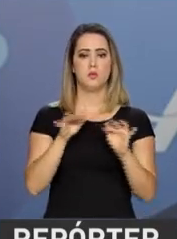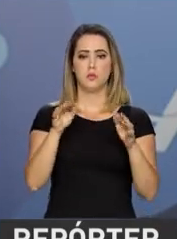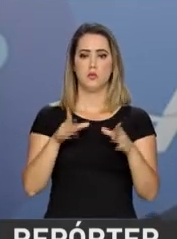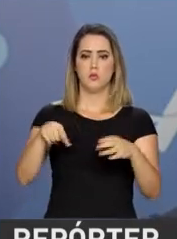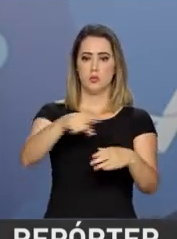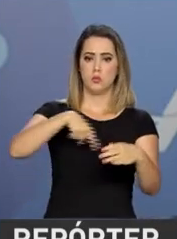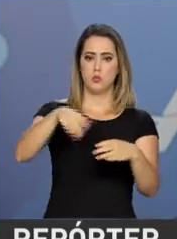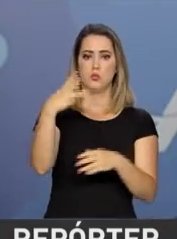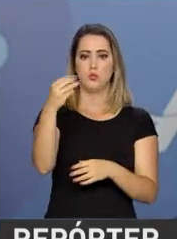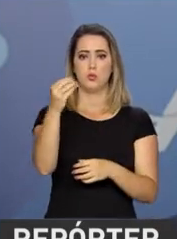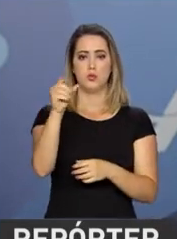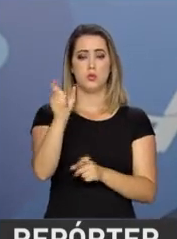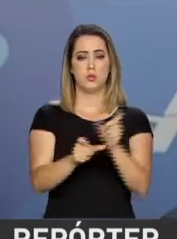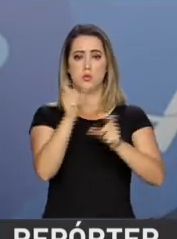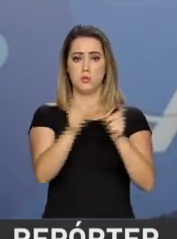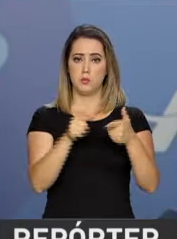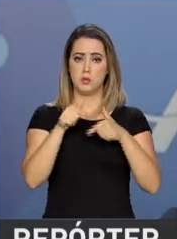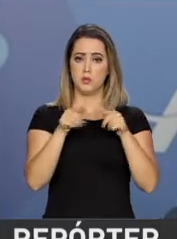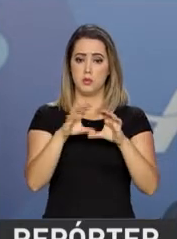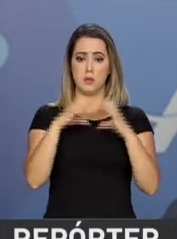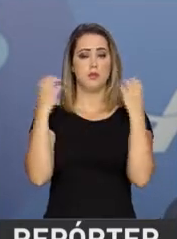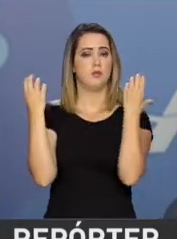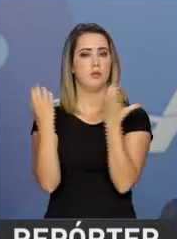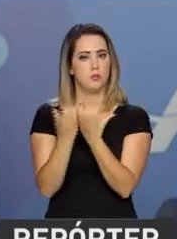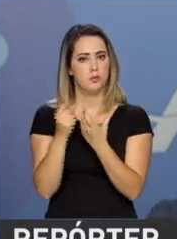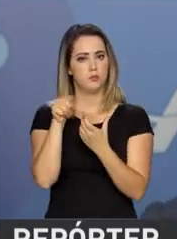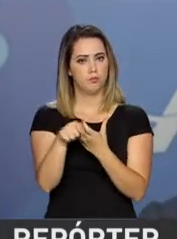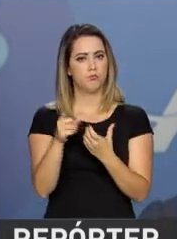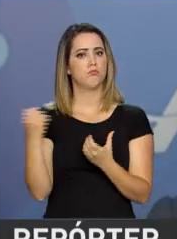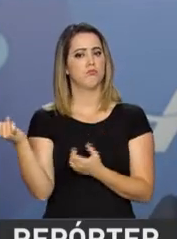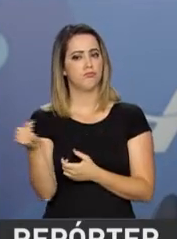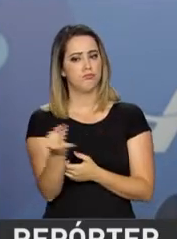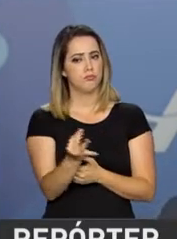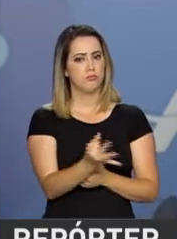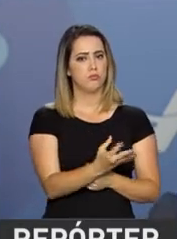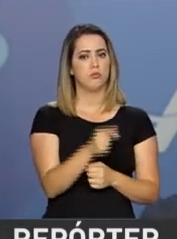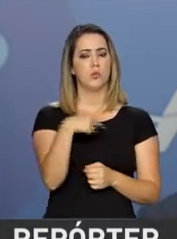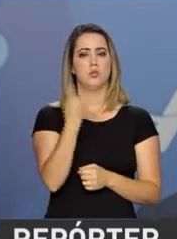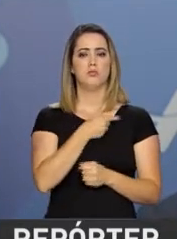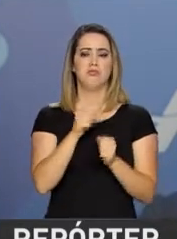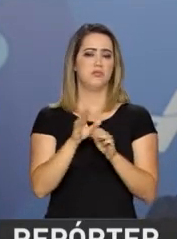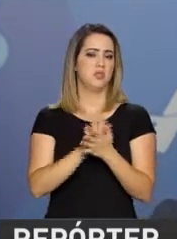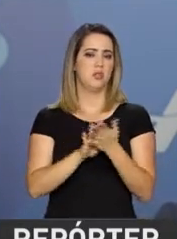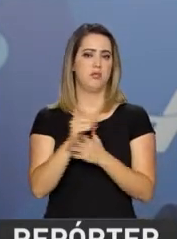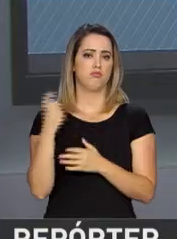de 300 mil agentes comunitários. Então, é um volume muito grande de benefícios que nós vamos fazer sem custar